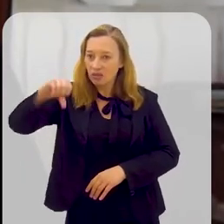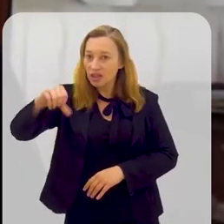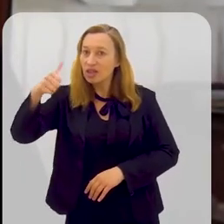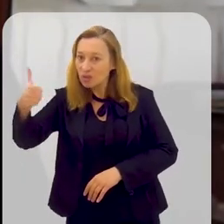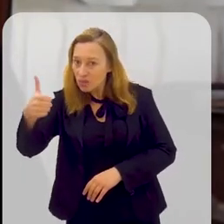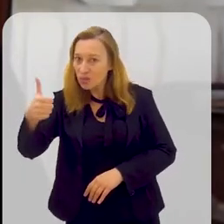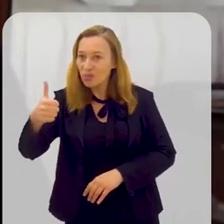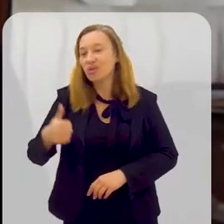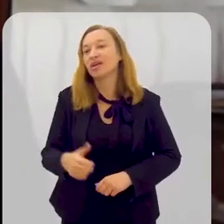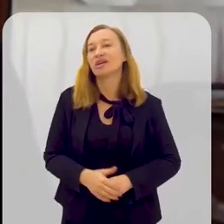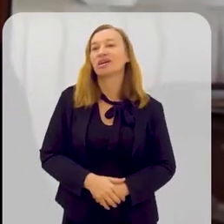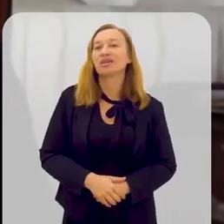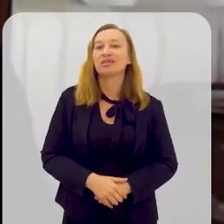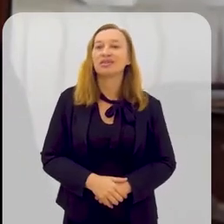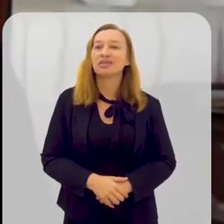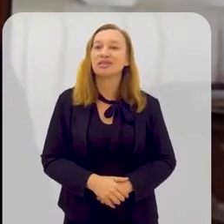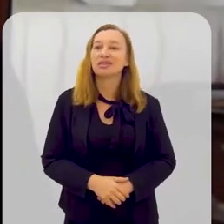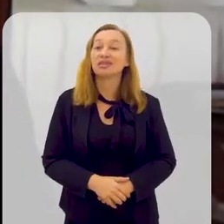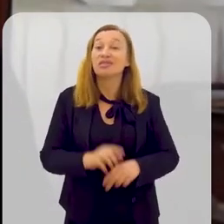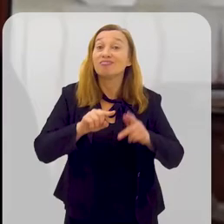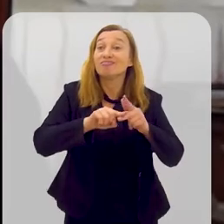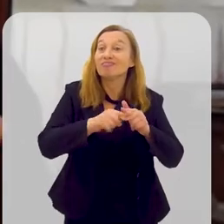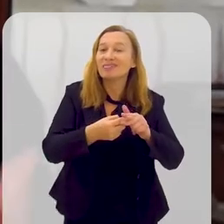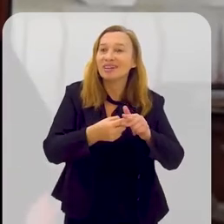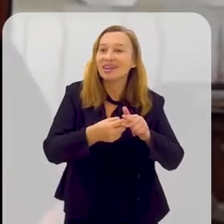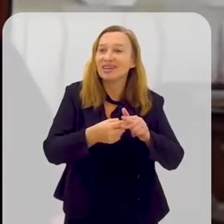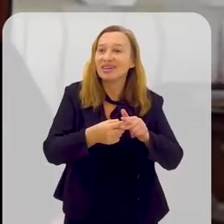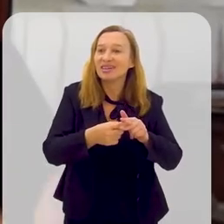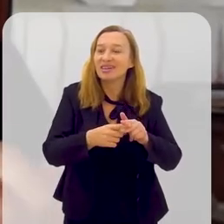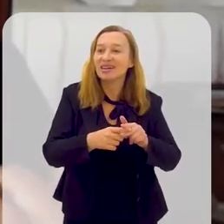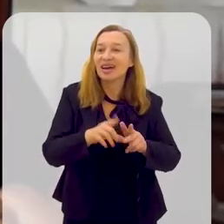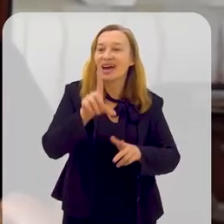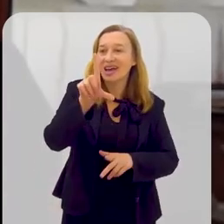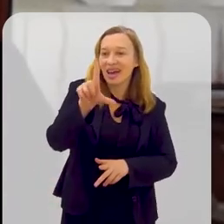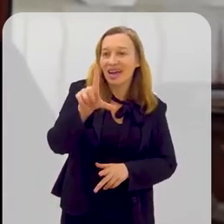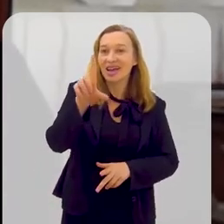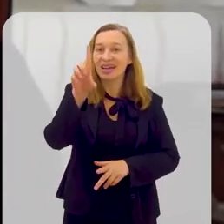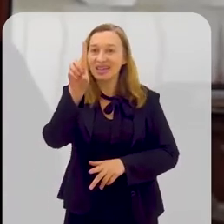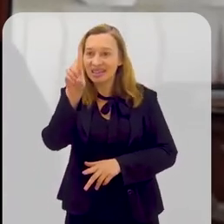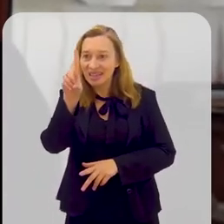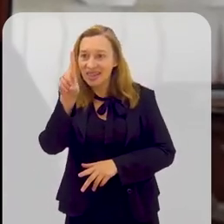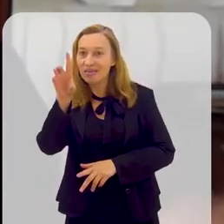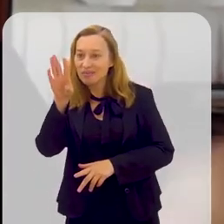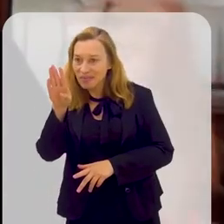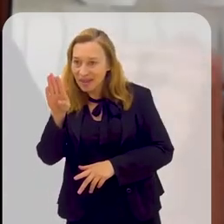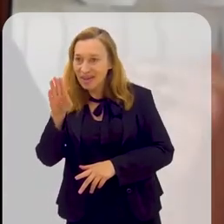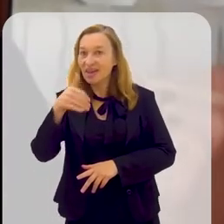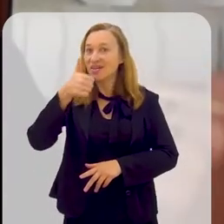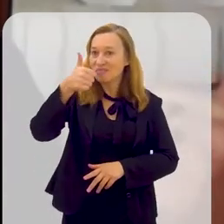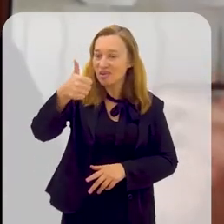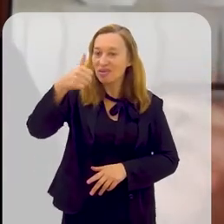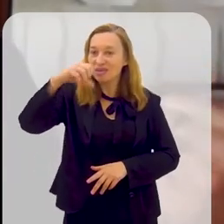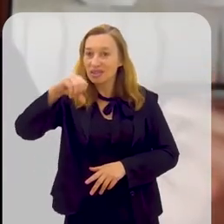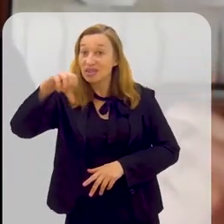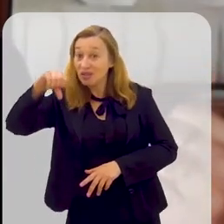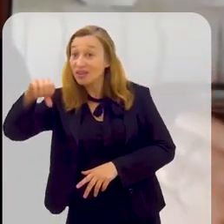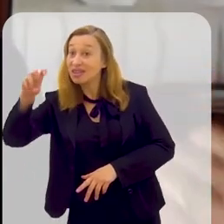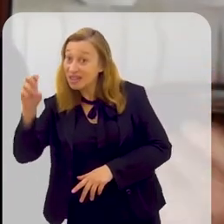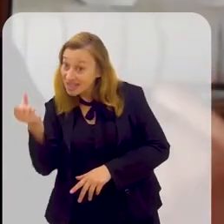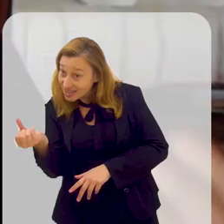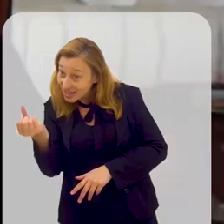14.191 Ela traz uma alteração na LDB que foi de